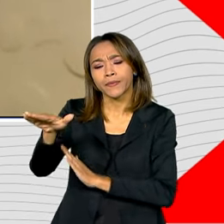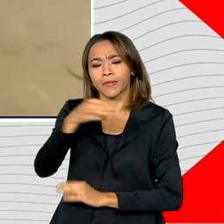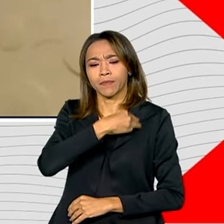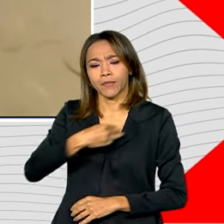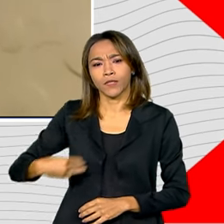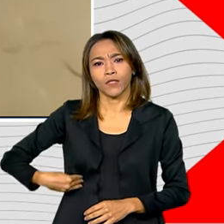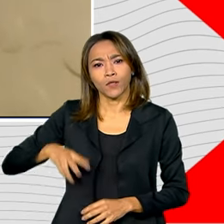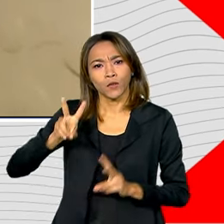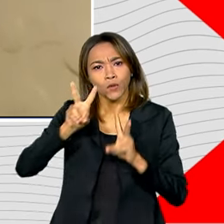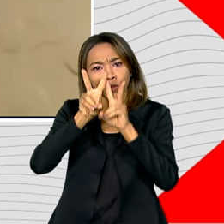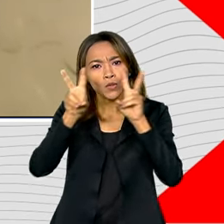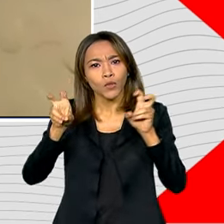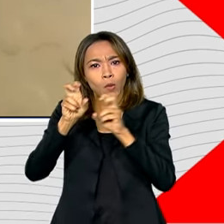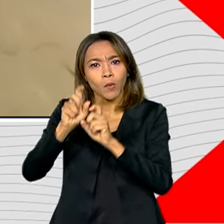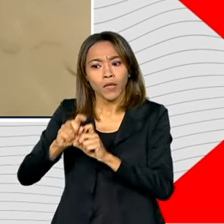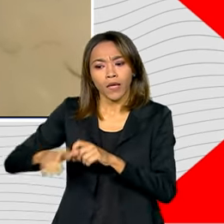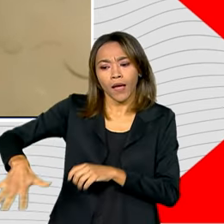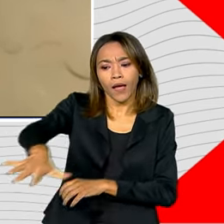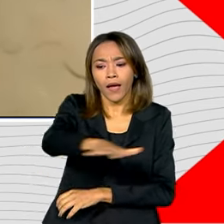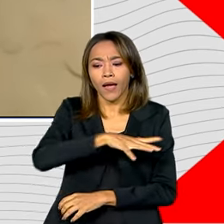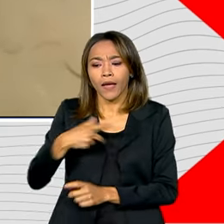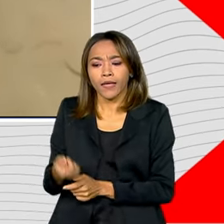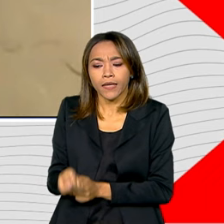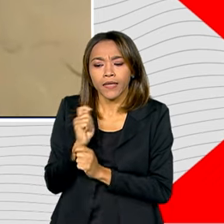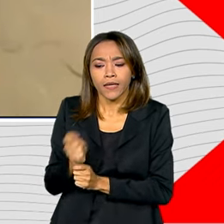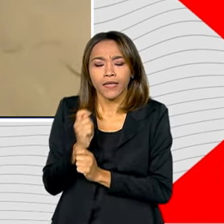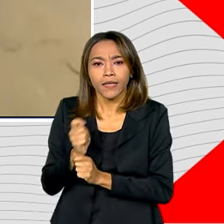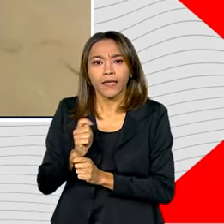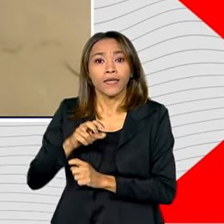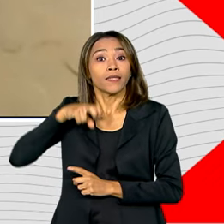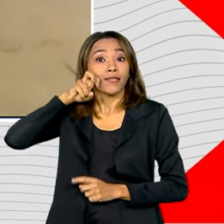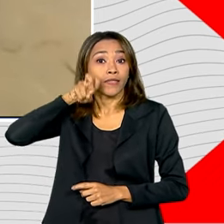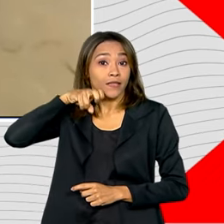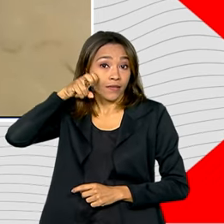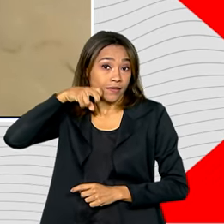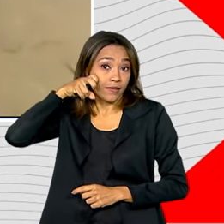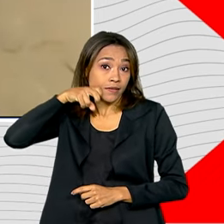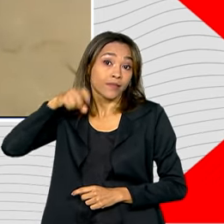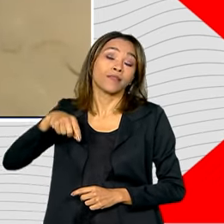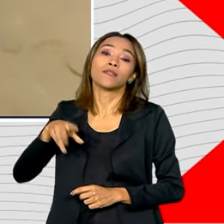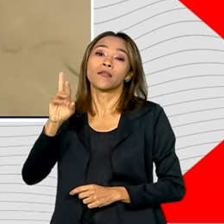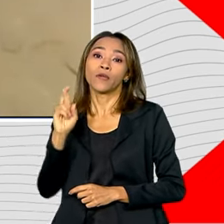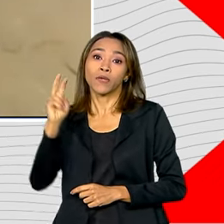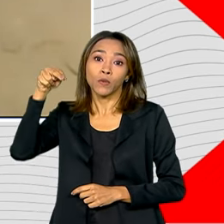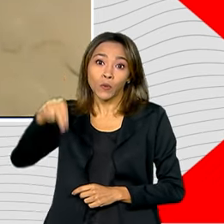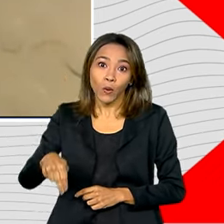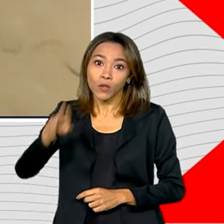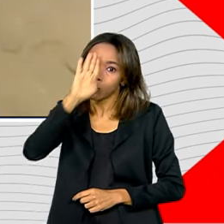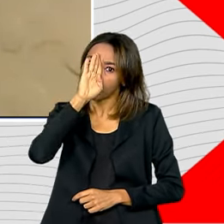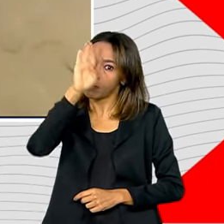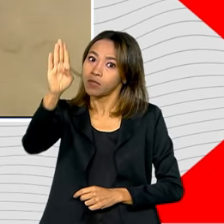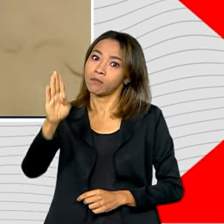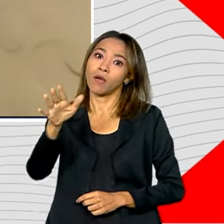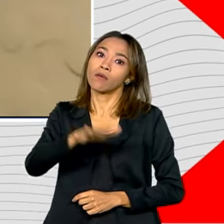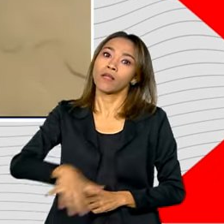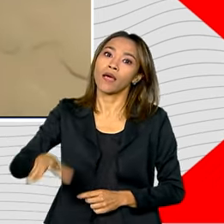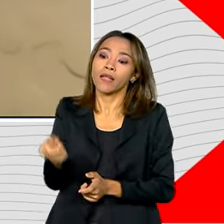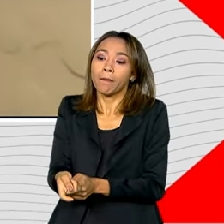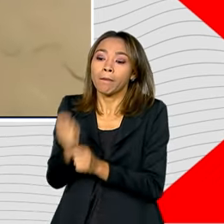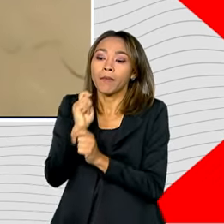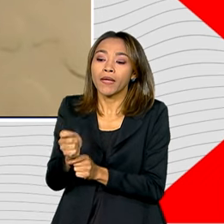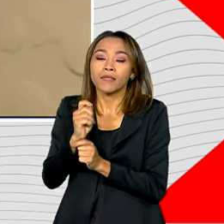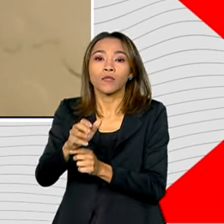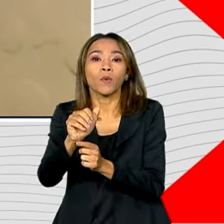terminal pesqueiro de Natal. Rio Grande do Norte é um dos principais estados do país na pesca do atum. E